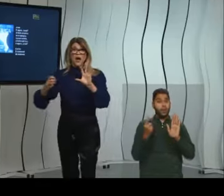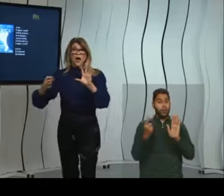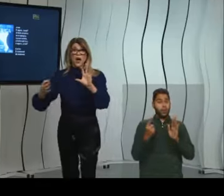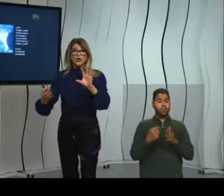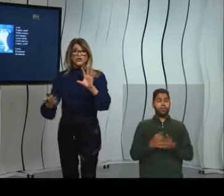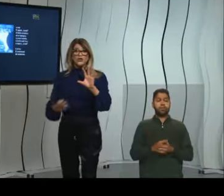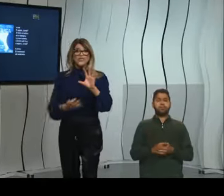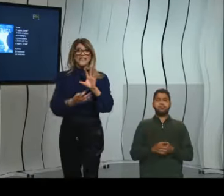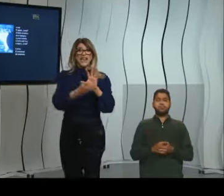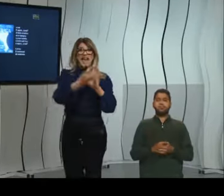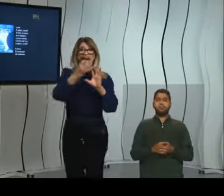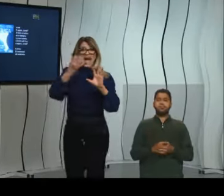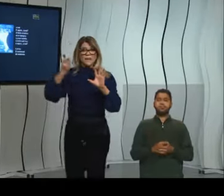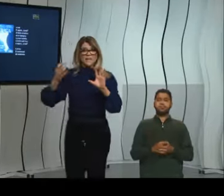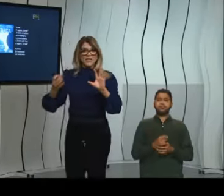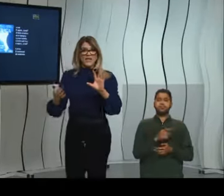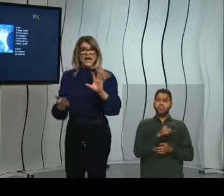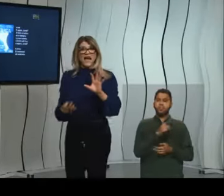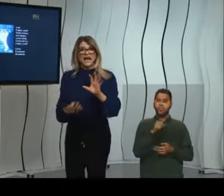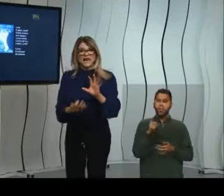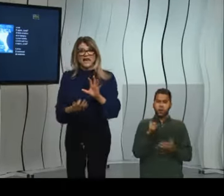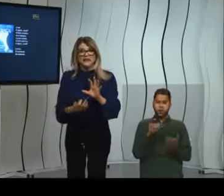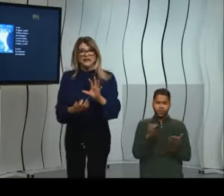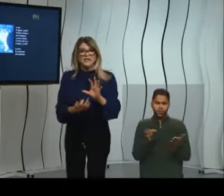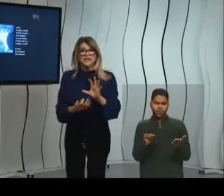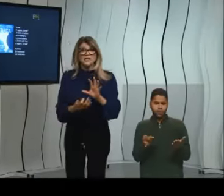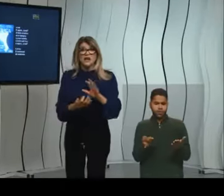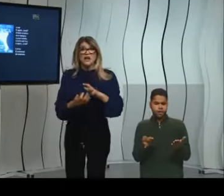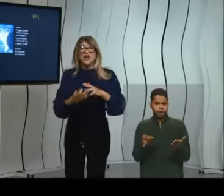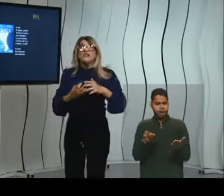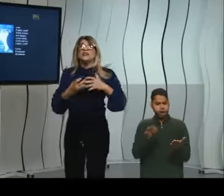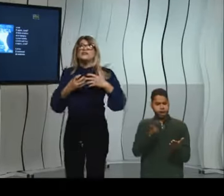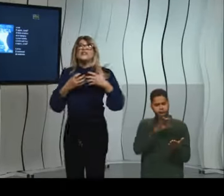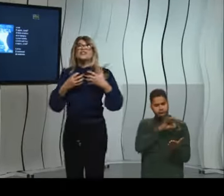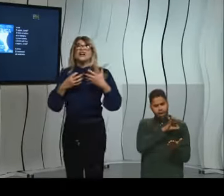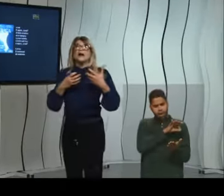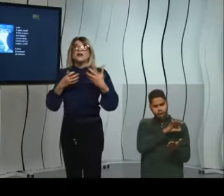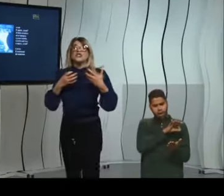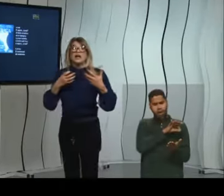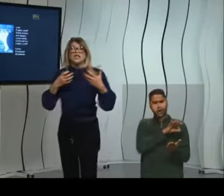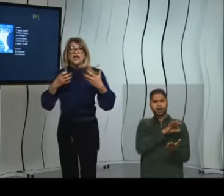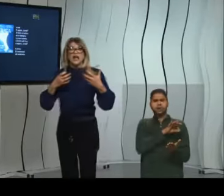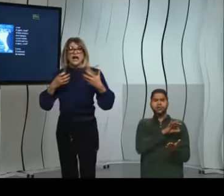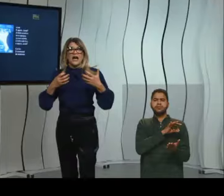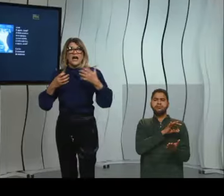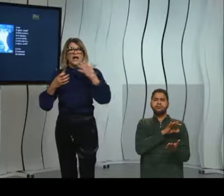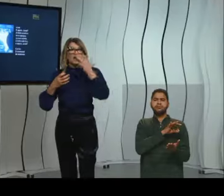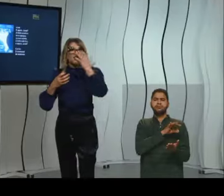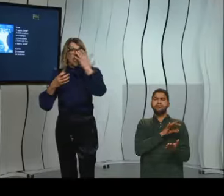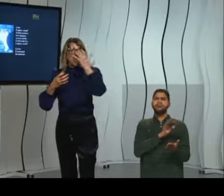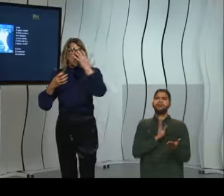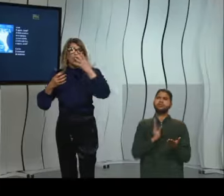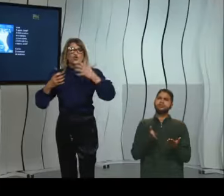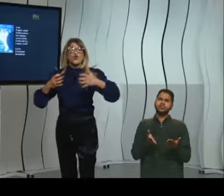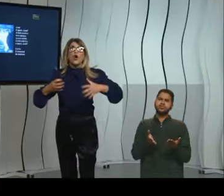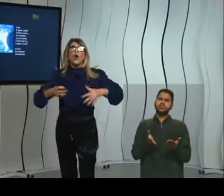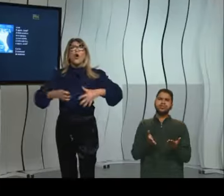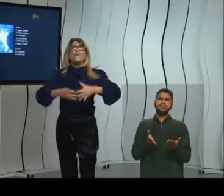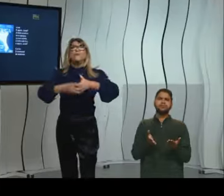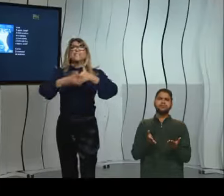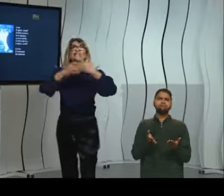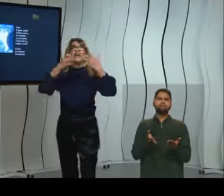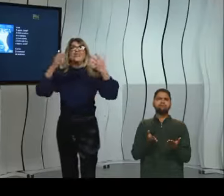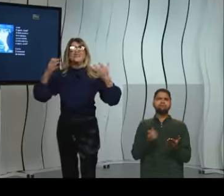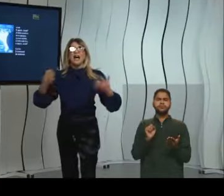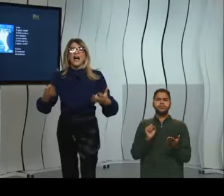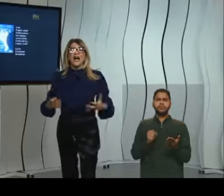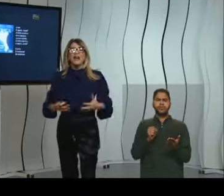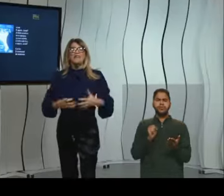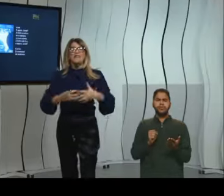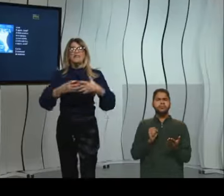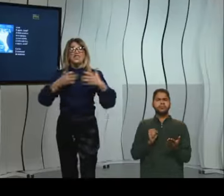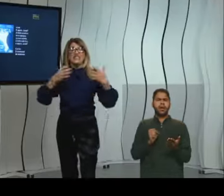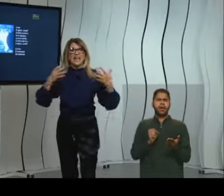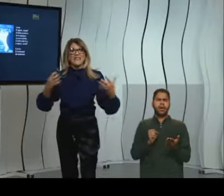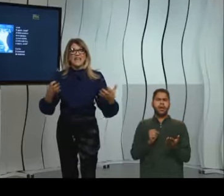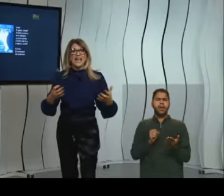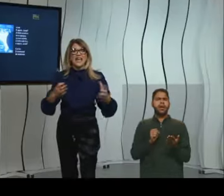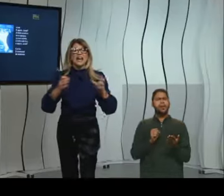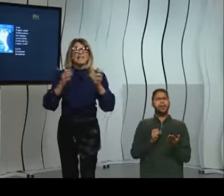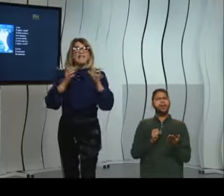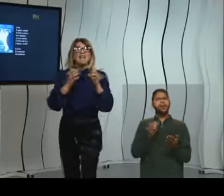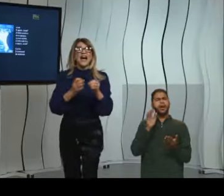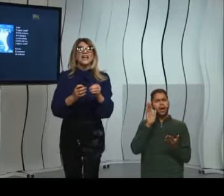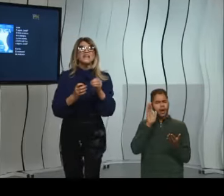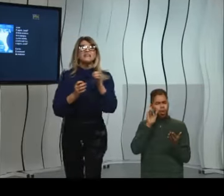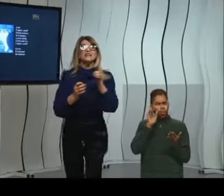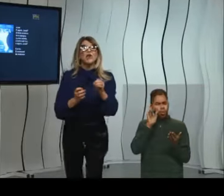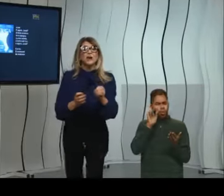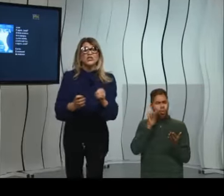Então, quando você abre aquela revista, você já pôde observar, você já